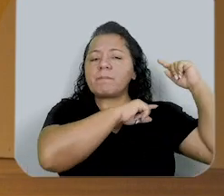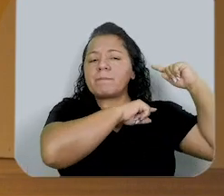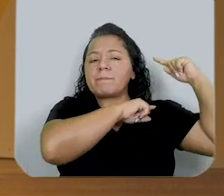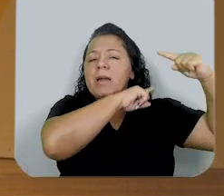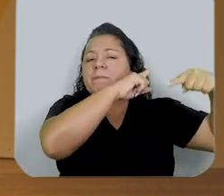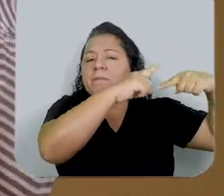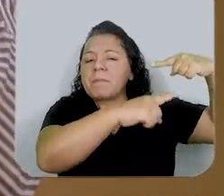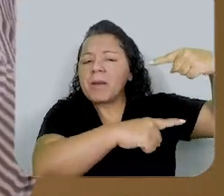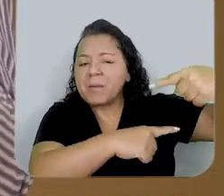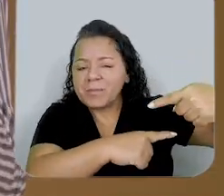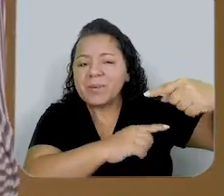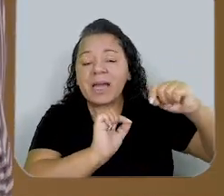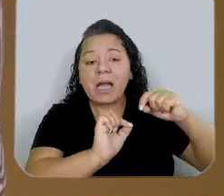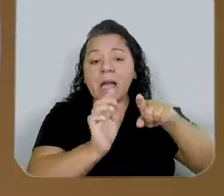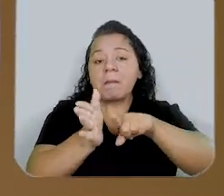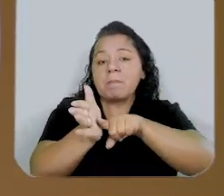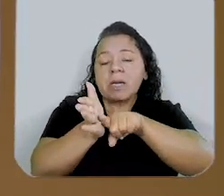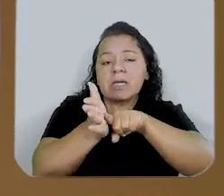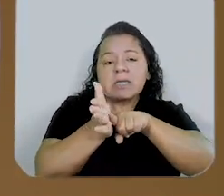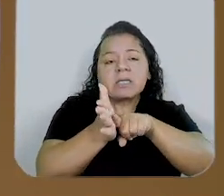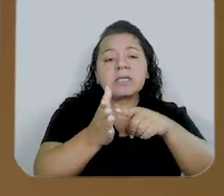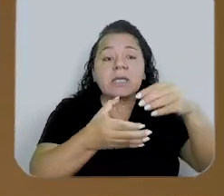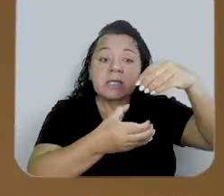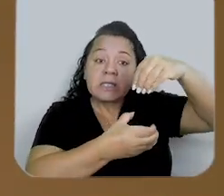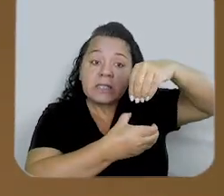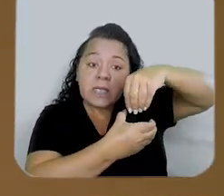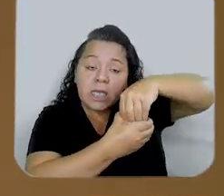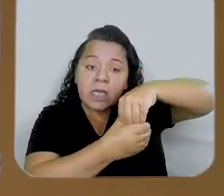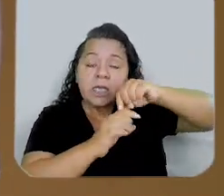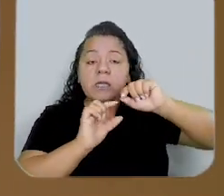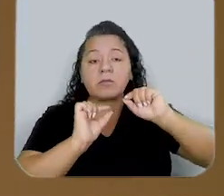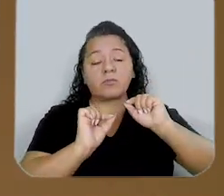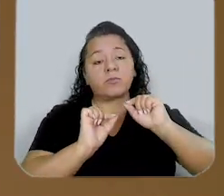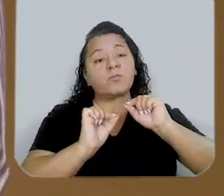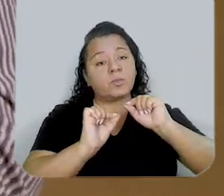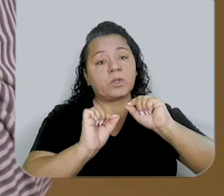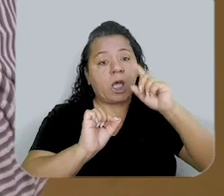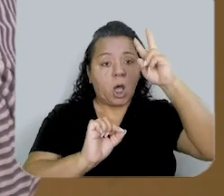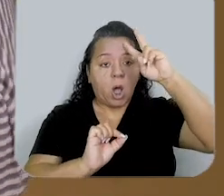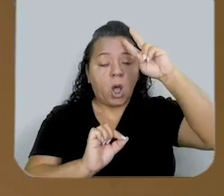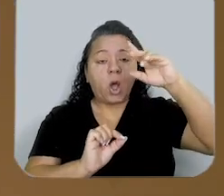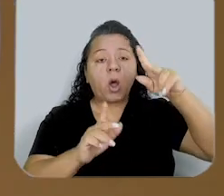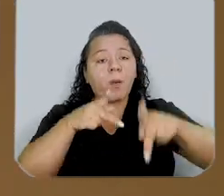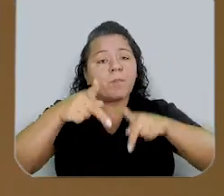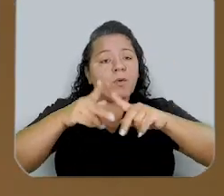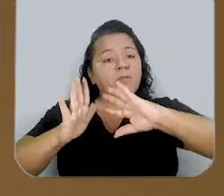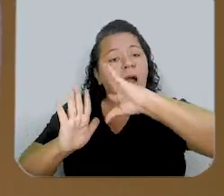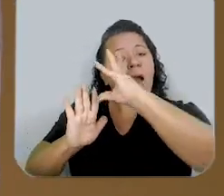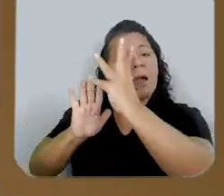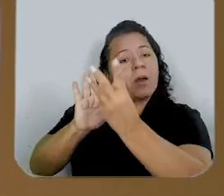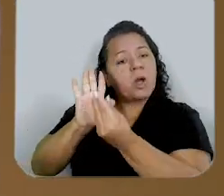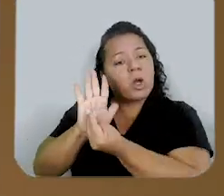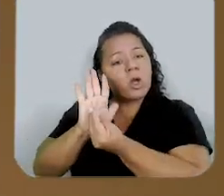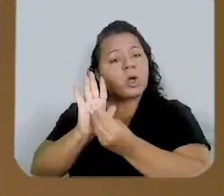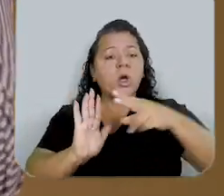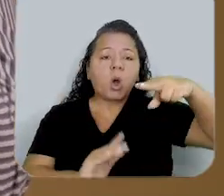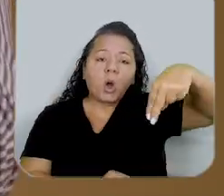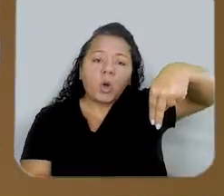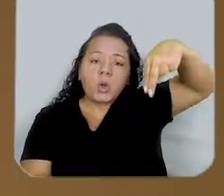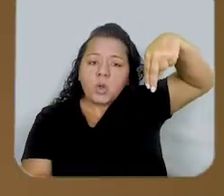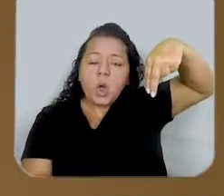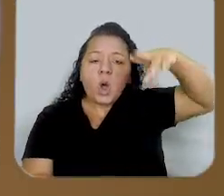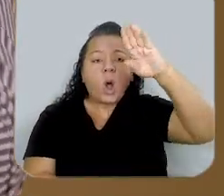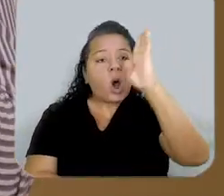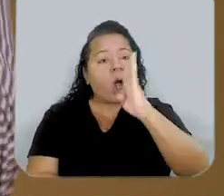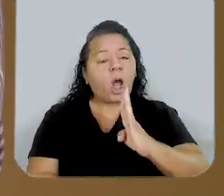a nossa pesquisa, ela está dentro da história do povo amazônida, do povo do norte do Brasil e, especificamente,